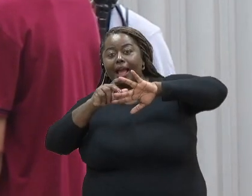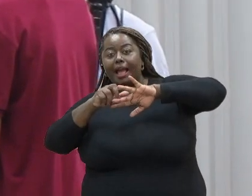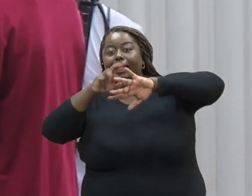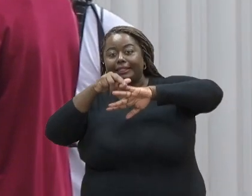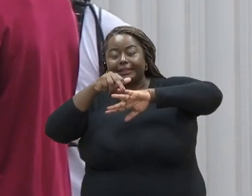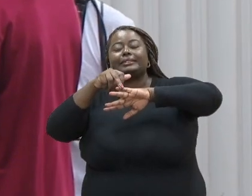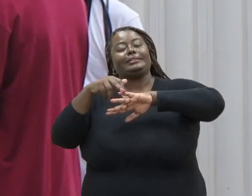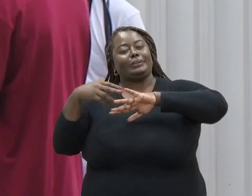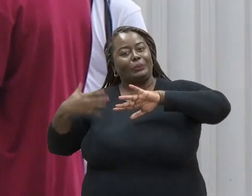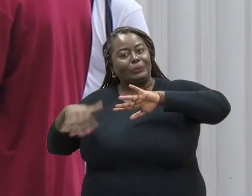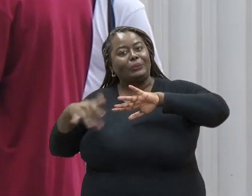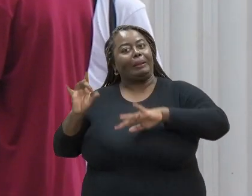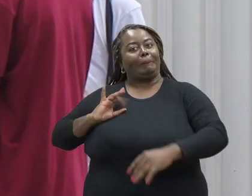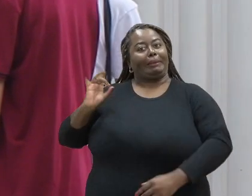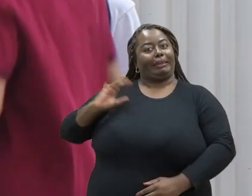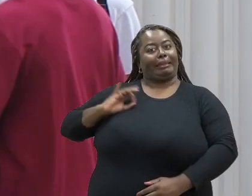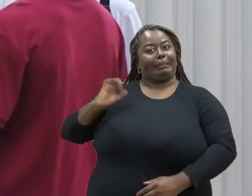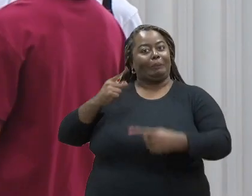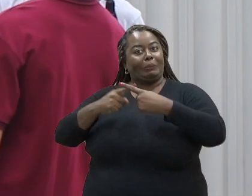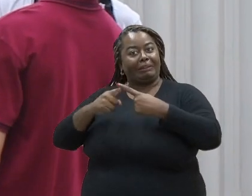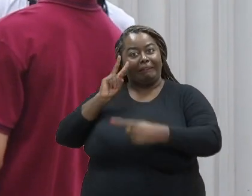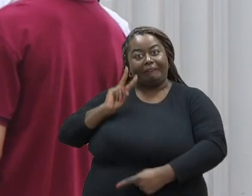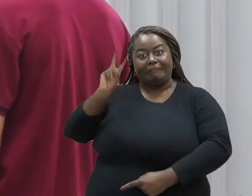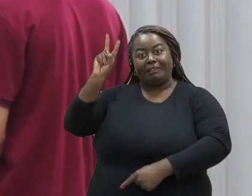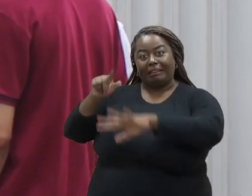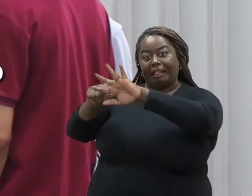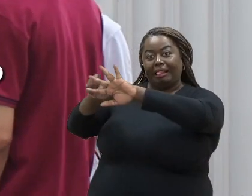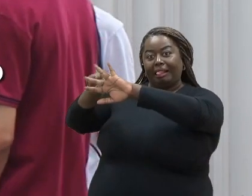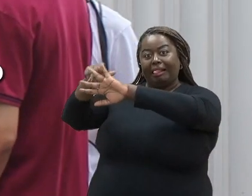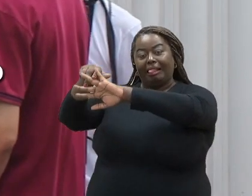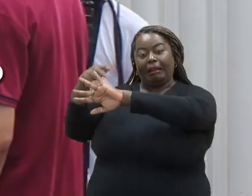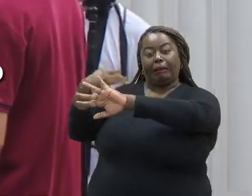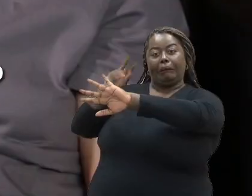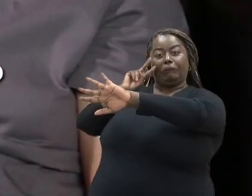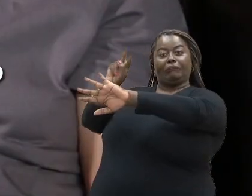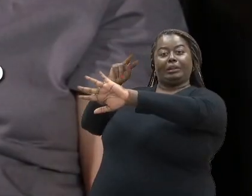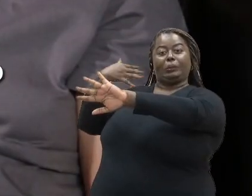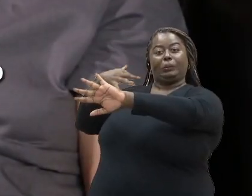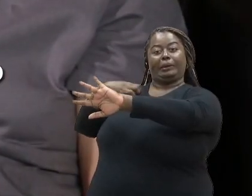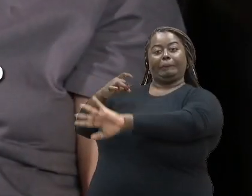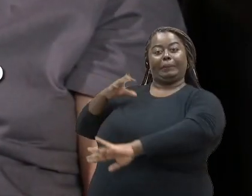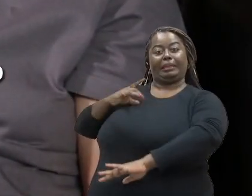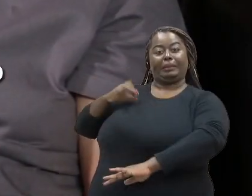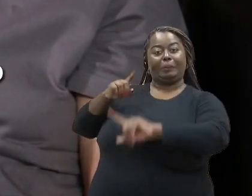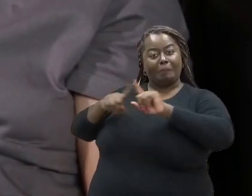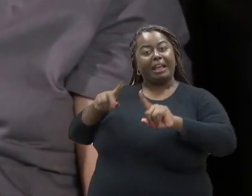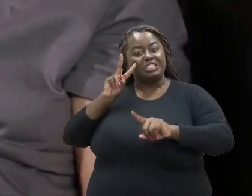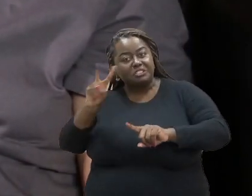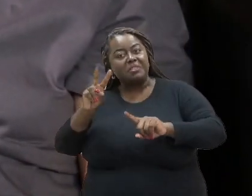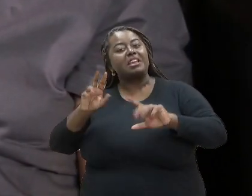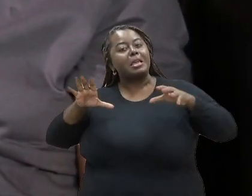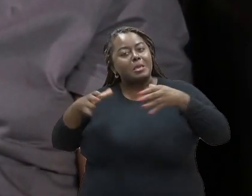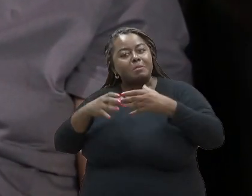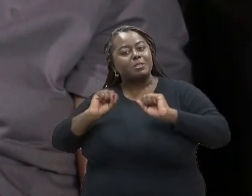Foi assim, deu medo na gente, porque via ela lá em cima, e ao mesmo tempo a gente via o esforço, né, da